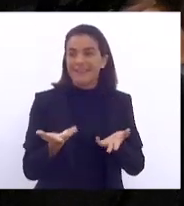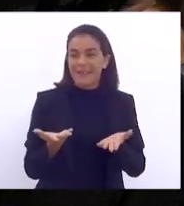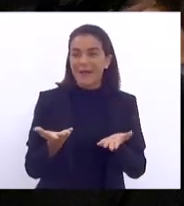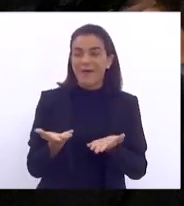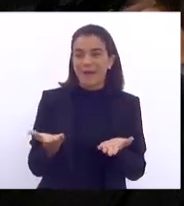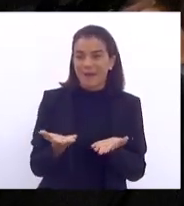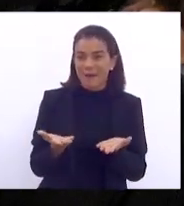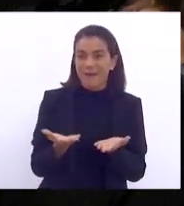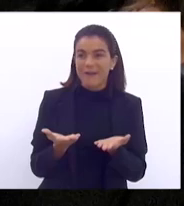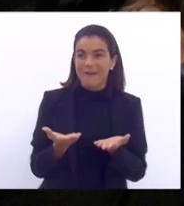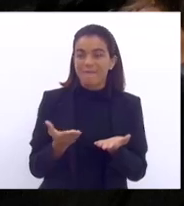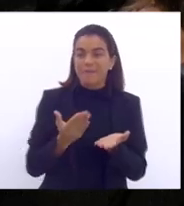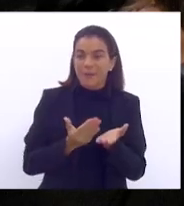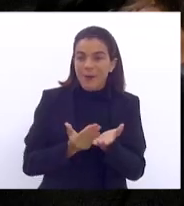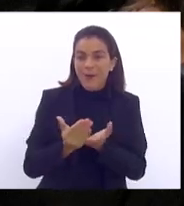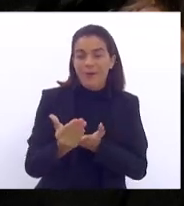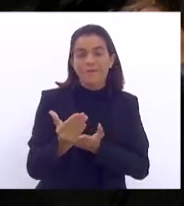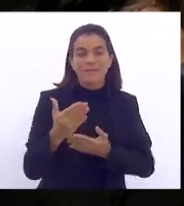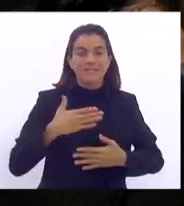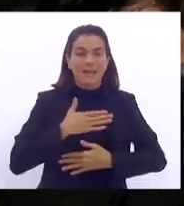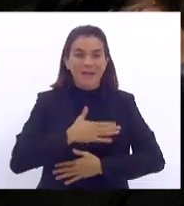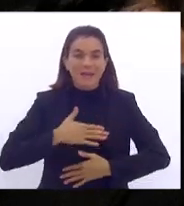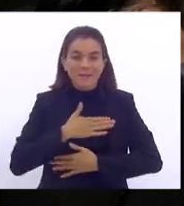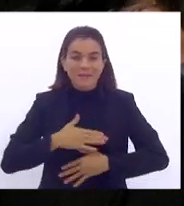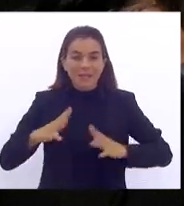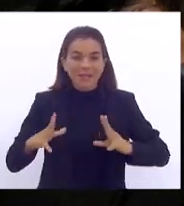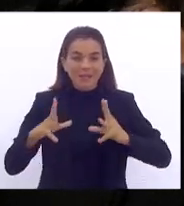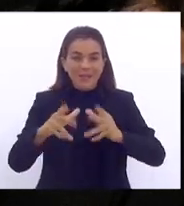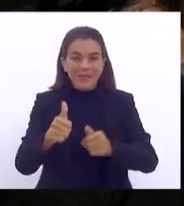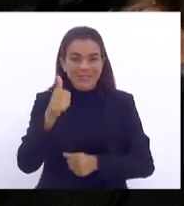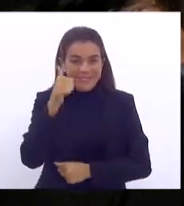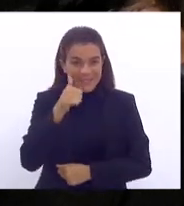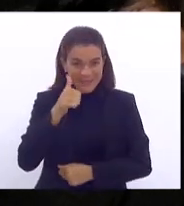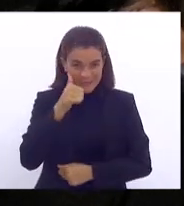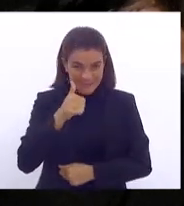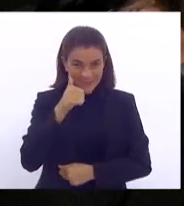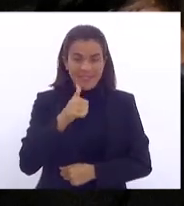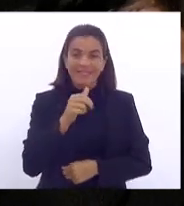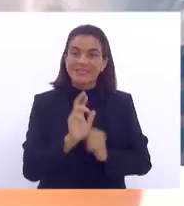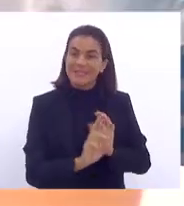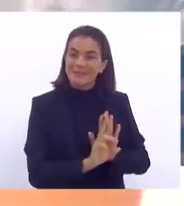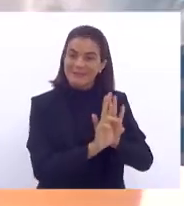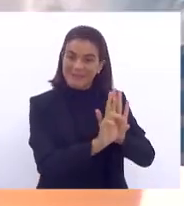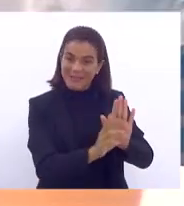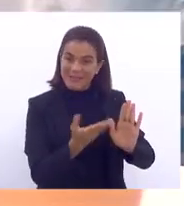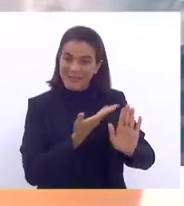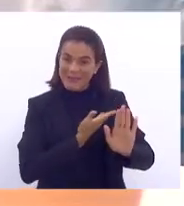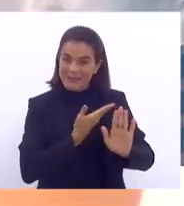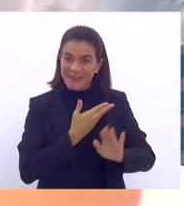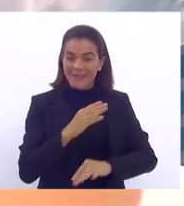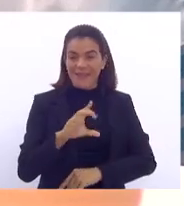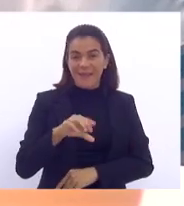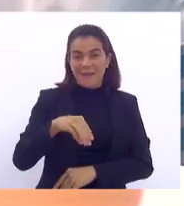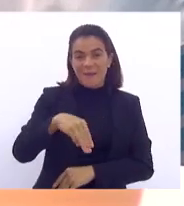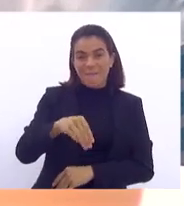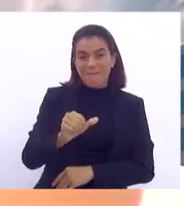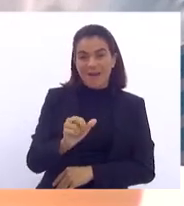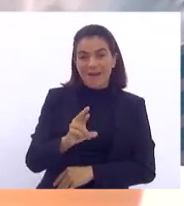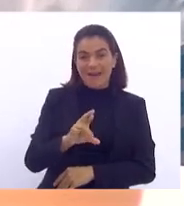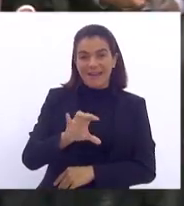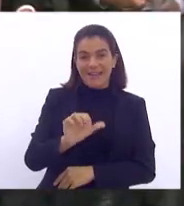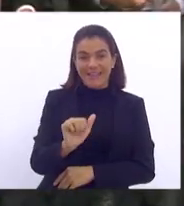inicialmente de começar cumprimentando todas as mulheres presentes na figura da minha querida amiga Maria Lúcia esposa do